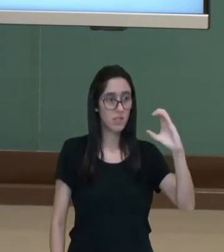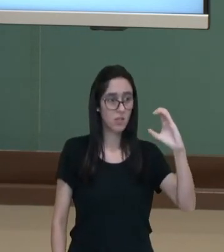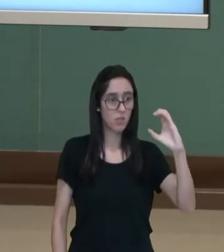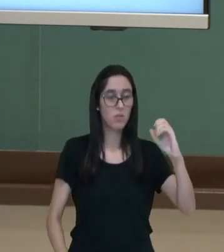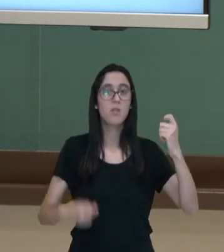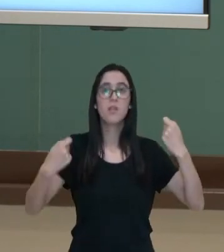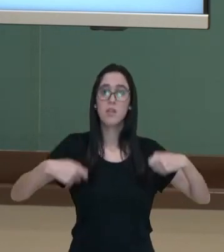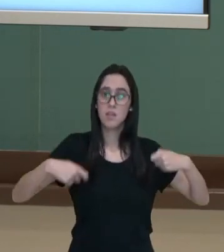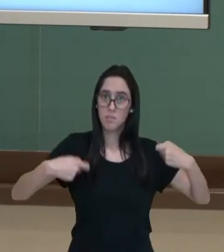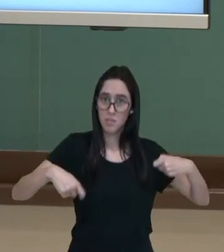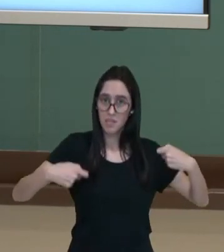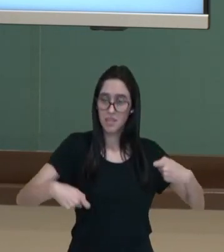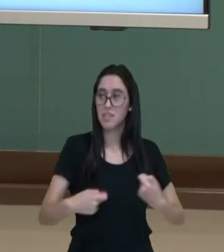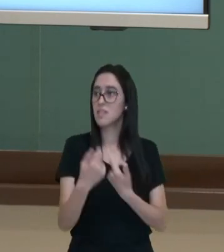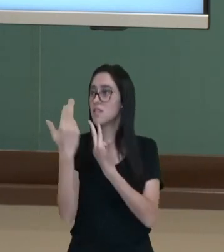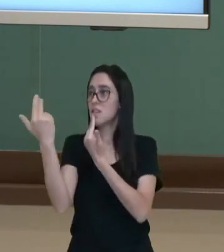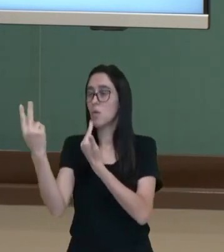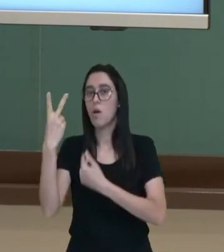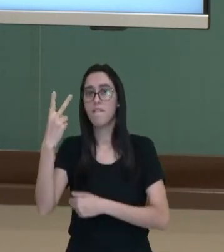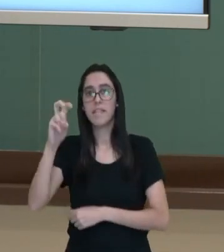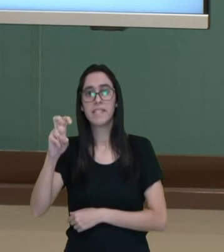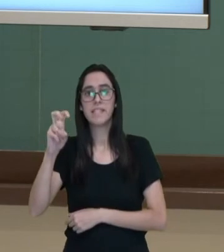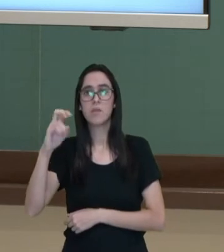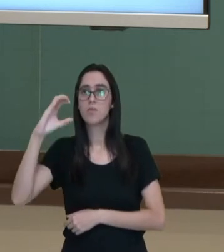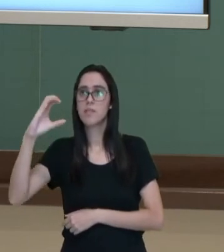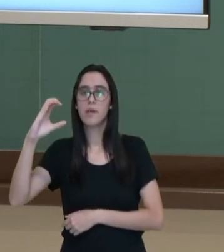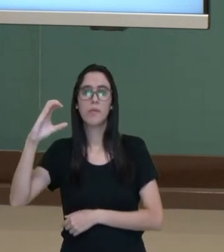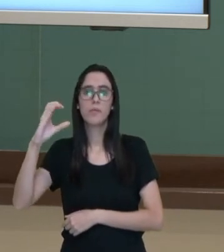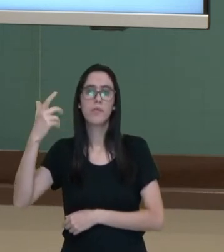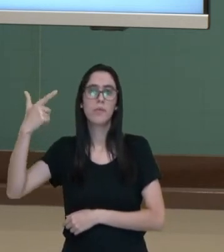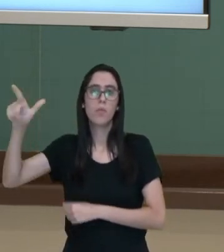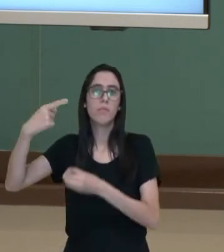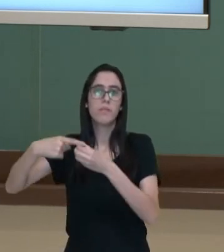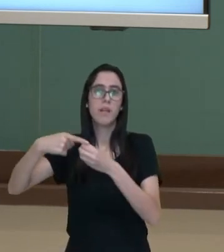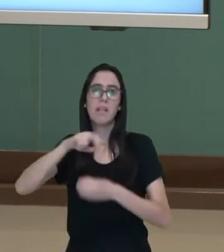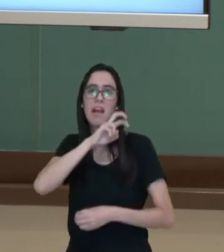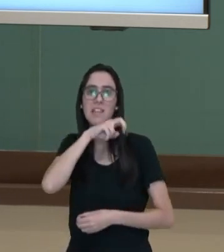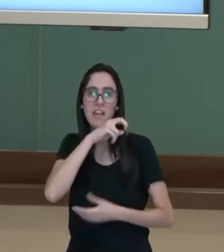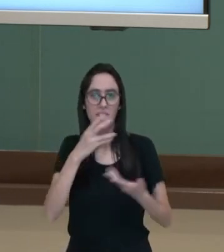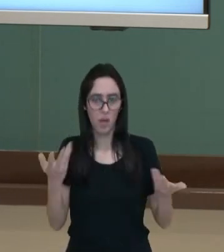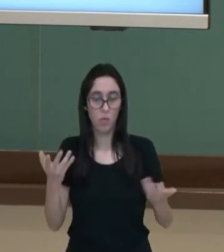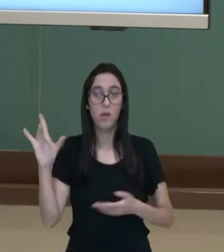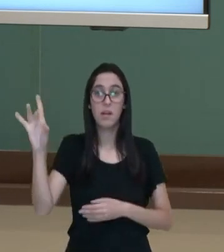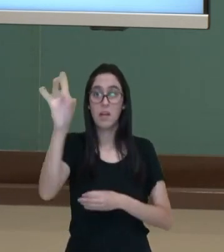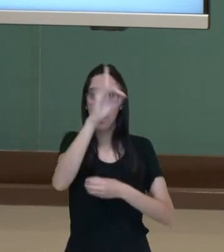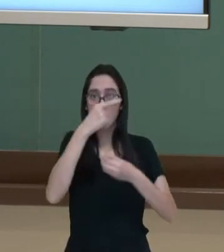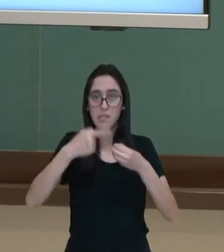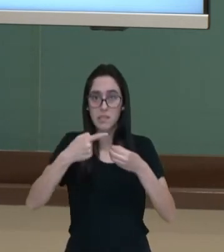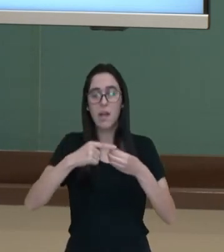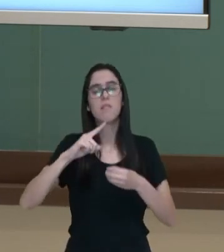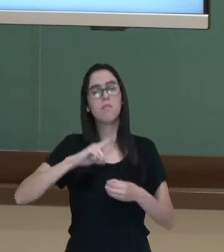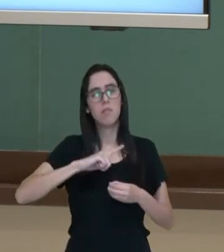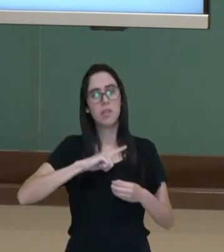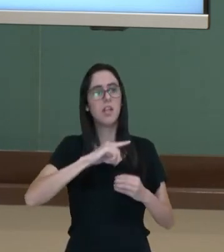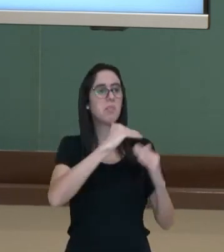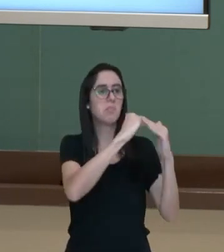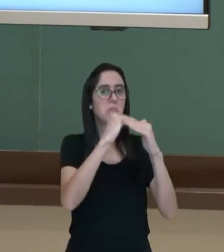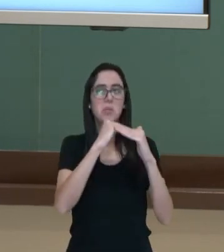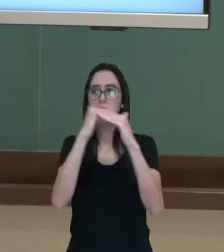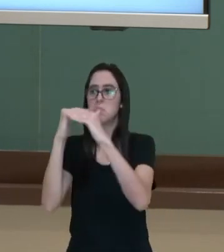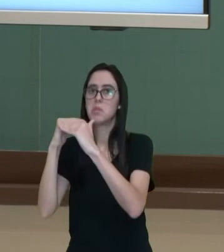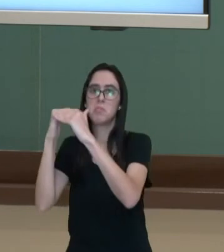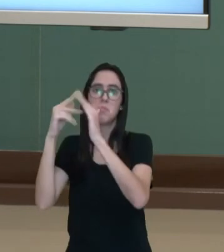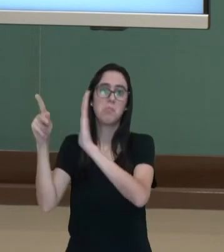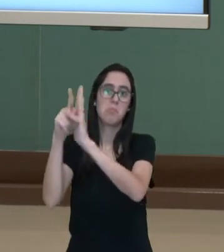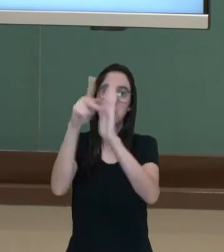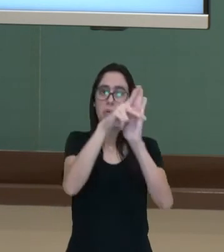25 Celsius em Cascavel. Cada cidade, pessoal, tem um padrão de medida que deve ser coerente, não é